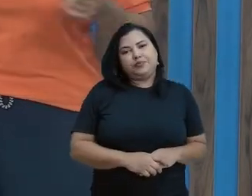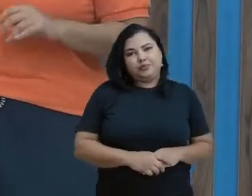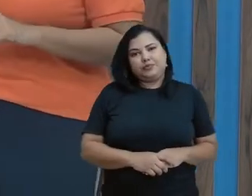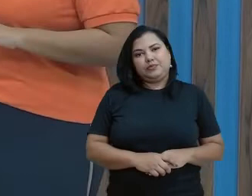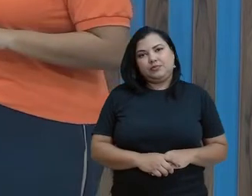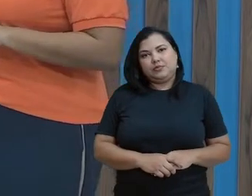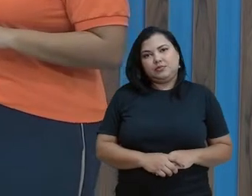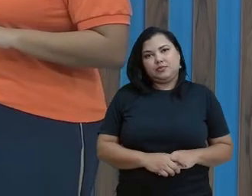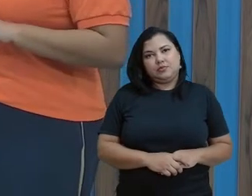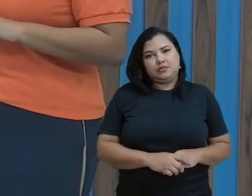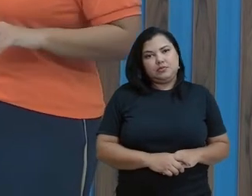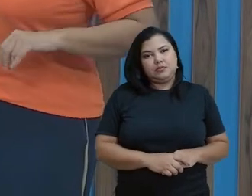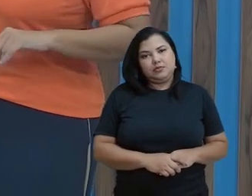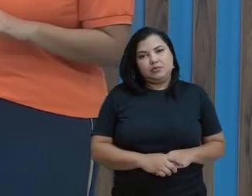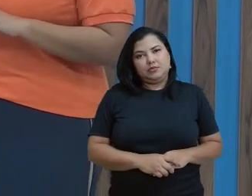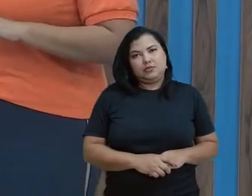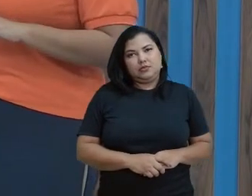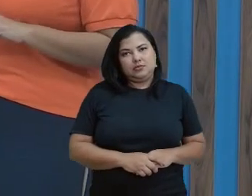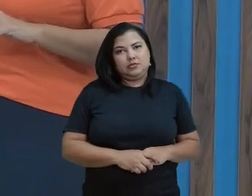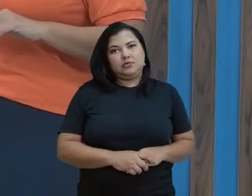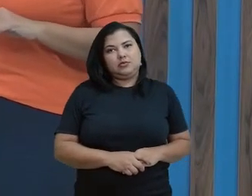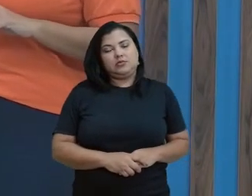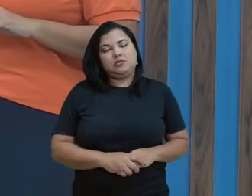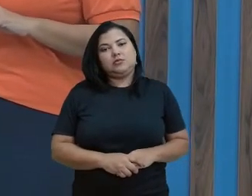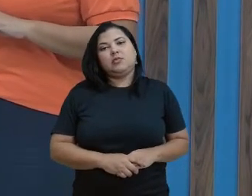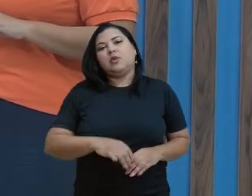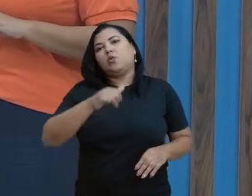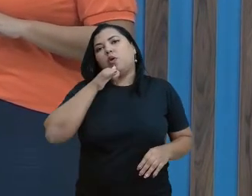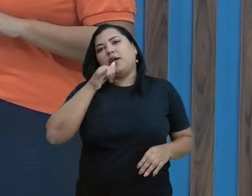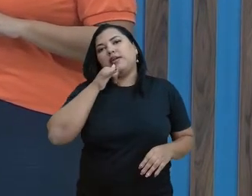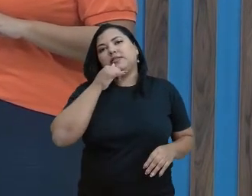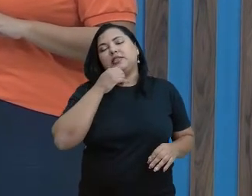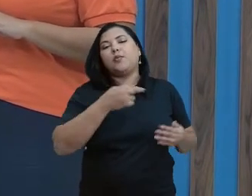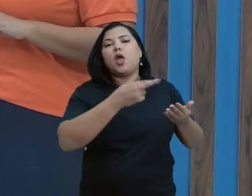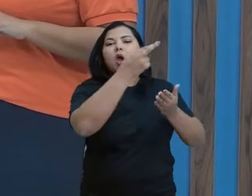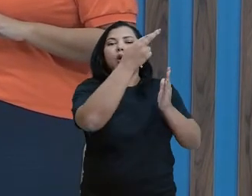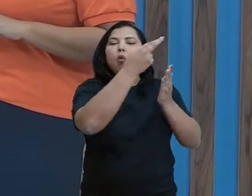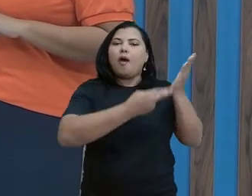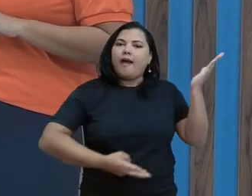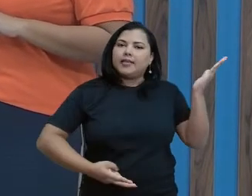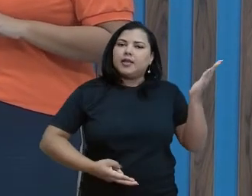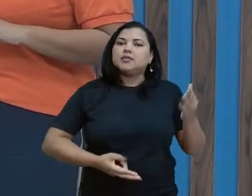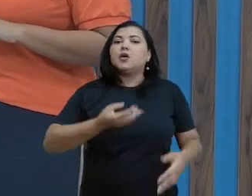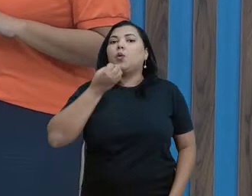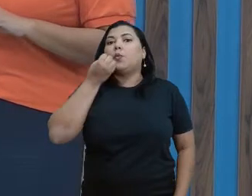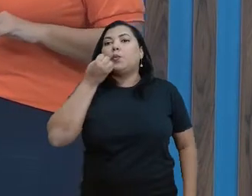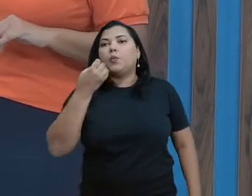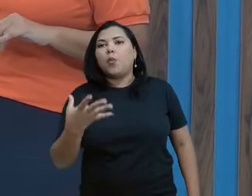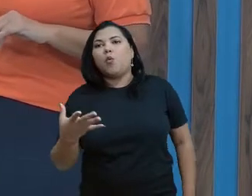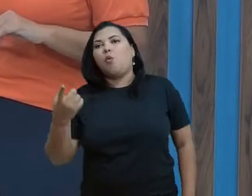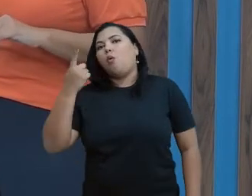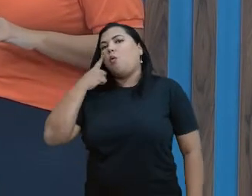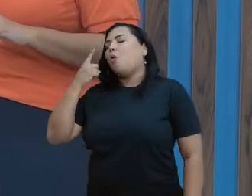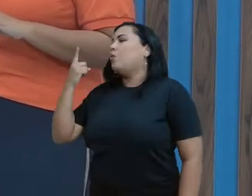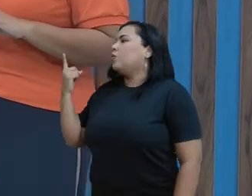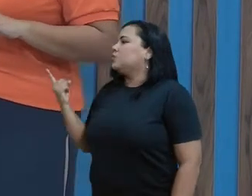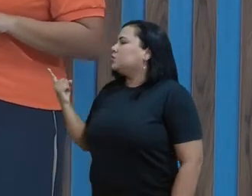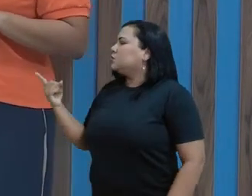adjetivo. Então, esta foi uma redação bem sucedida. Então, aqui, ó, note